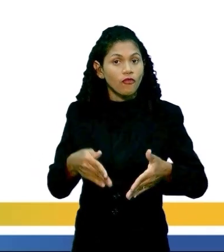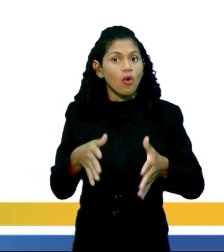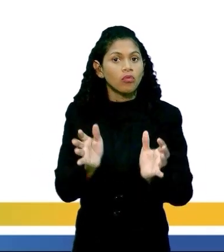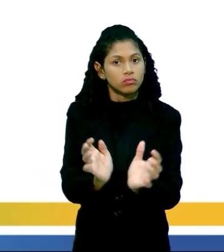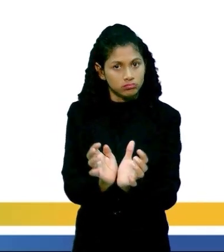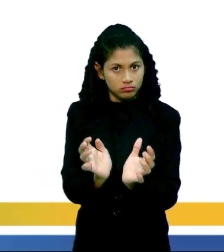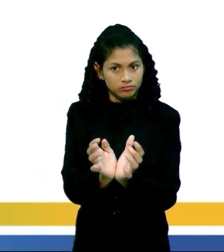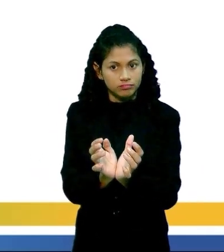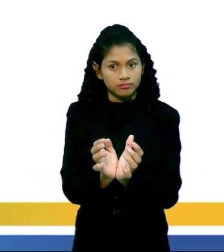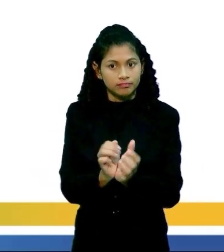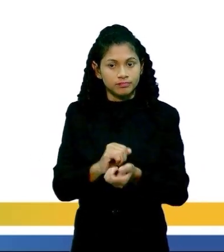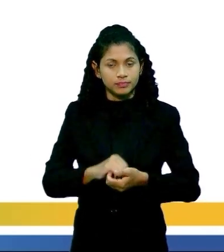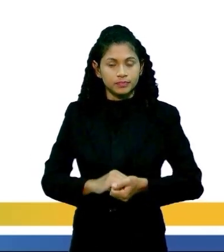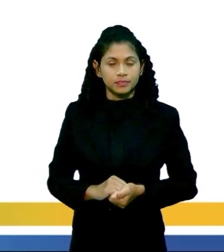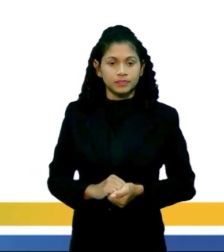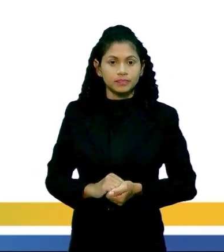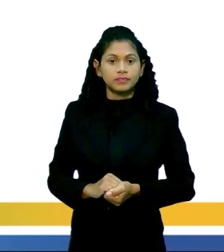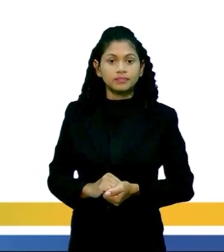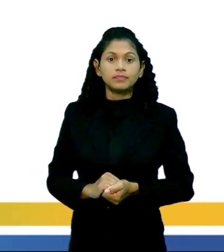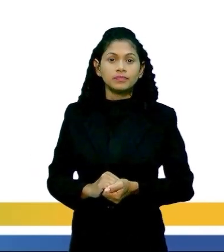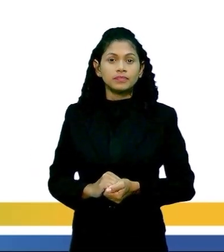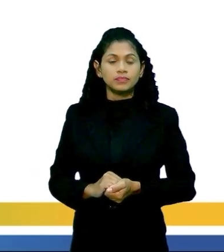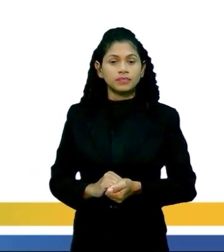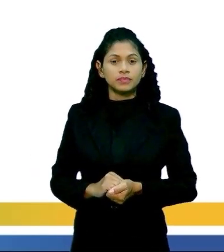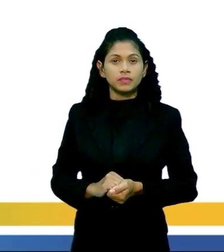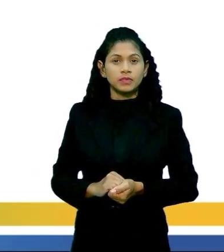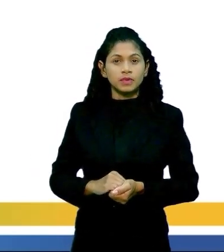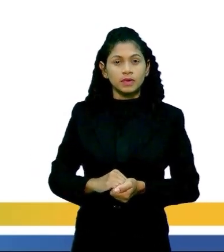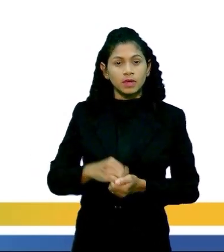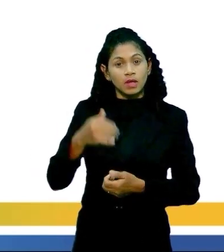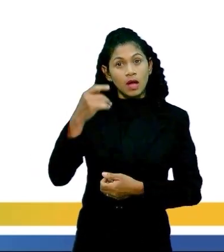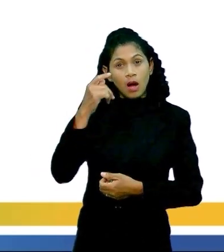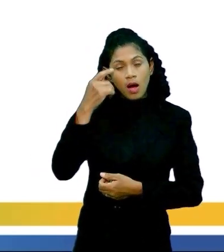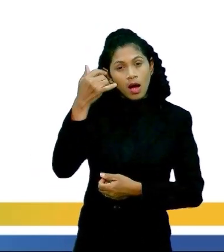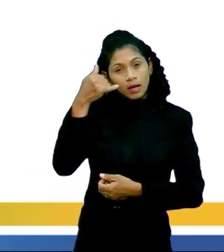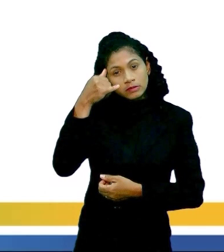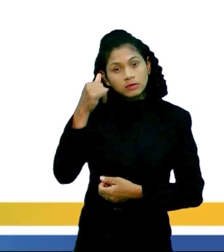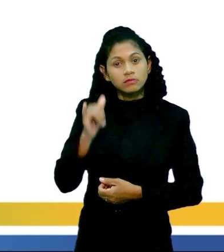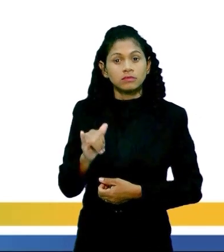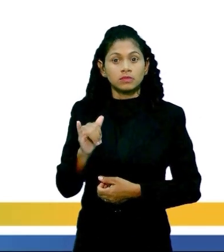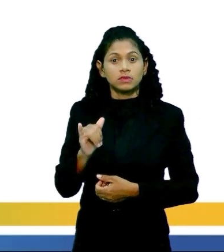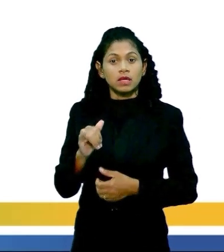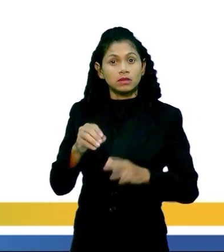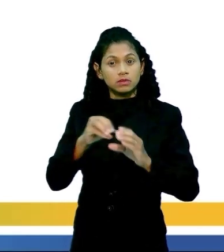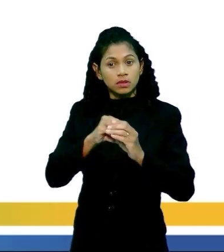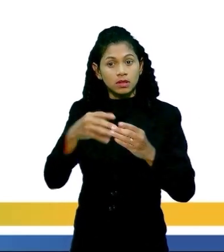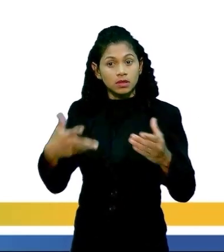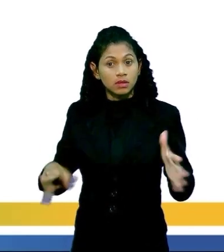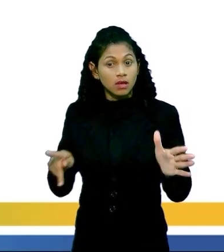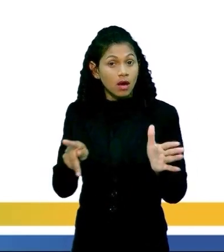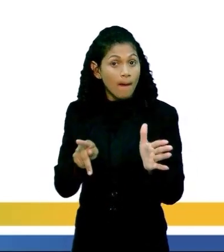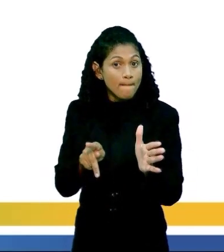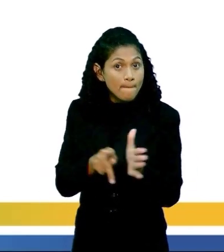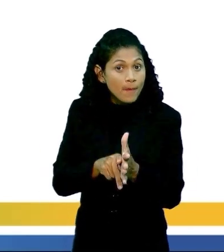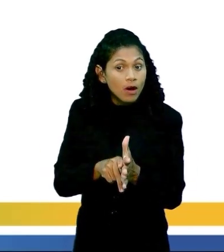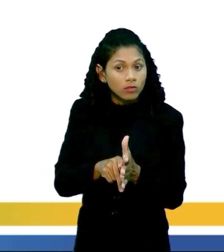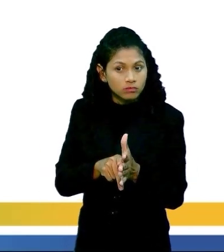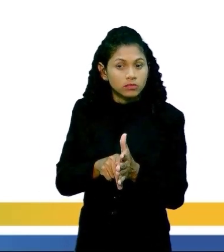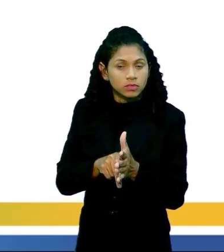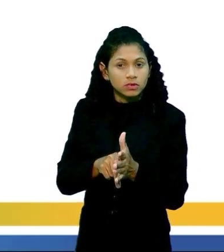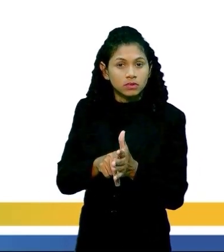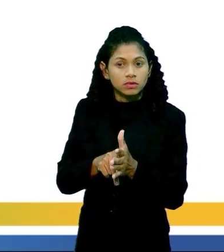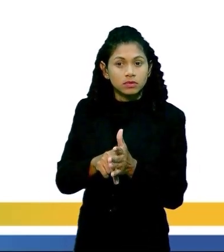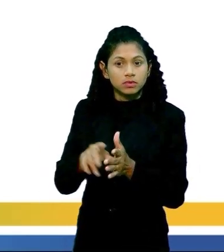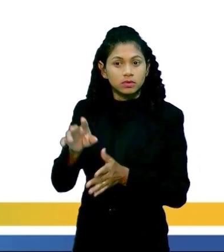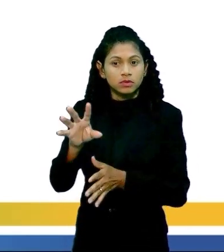tem alertar sobre as características tóxicas do tomate, destacar a importância do tomate de cor amarela, discorrer sobre a origem do tomate e